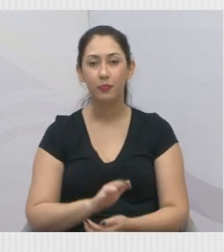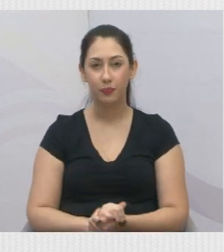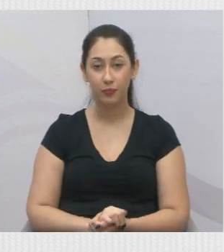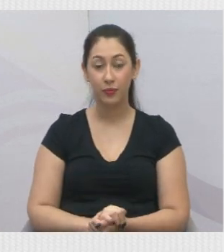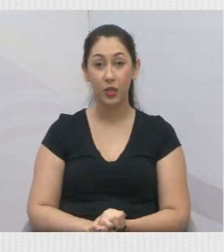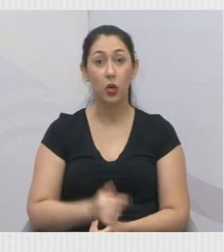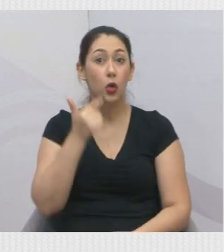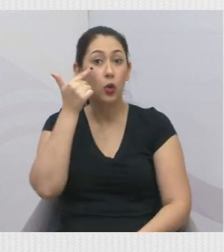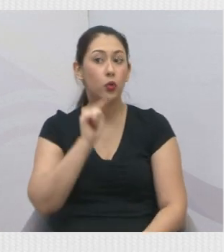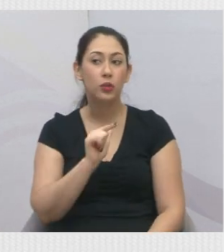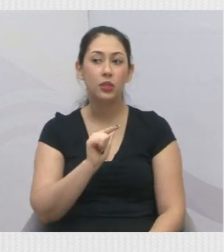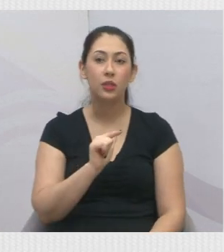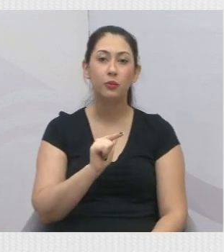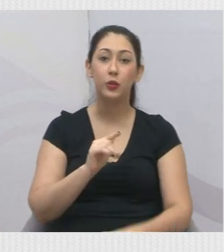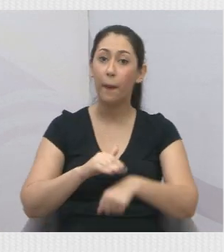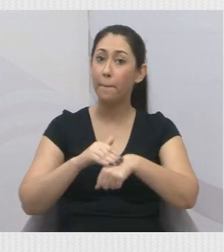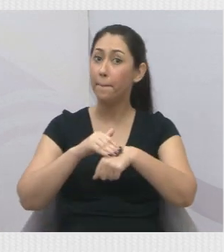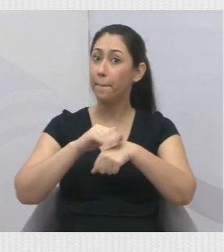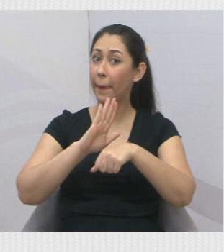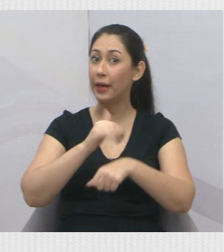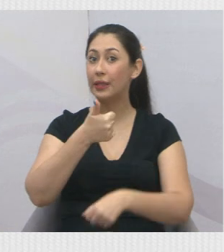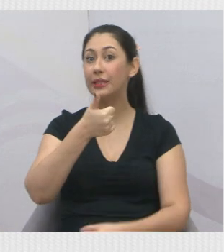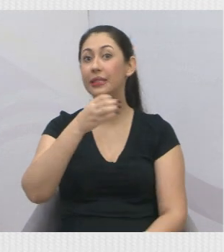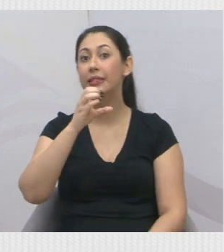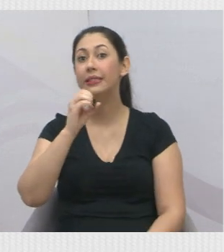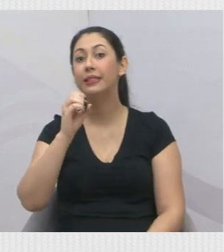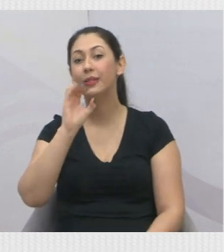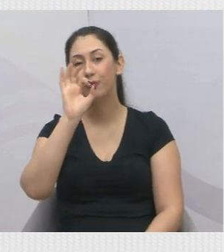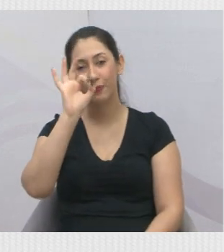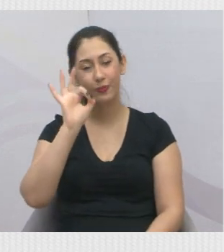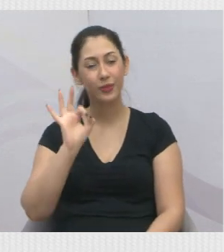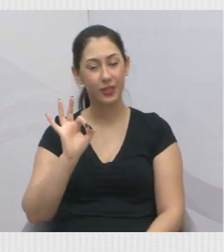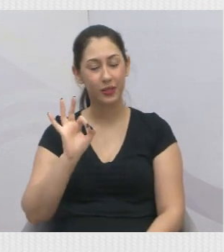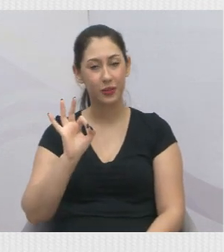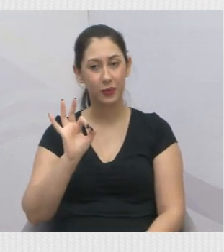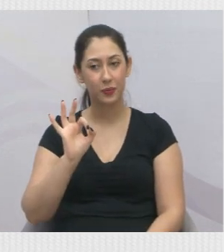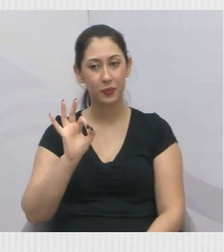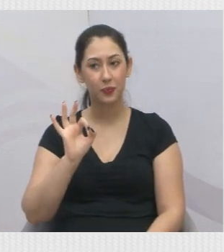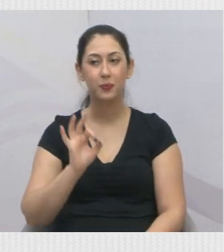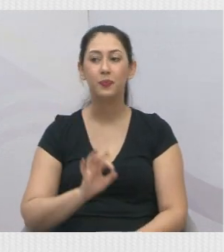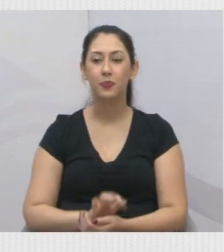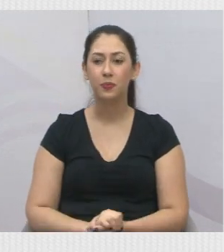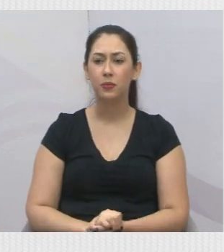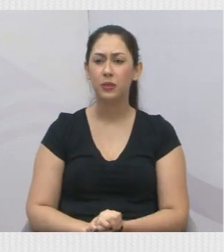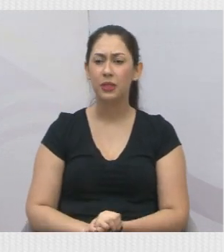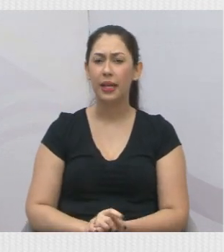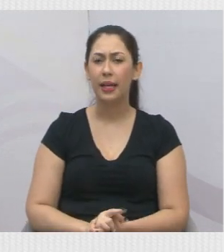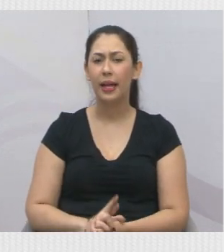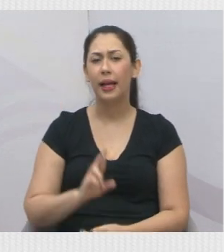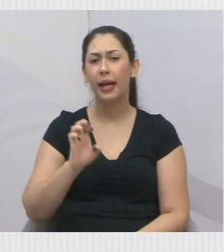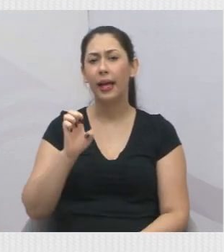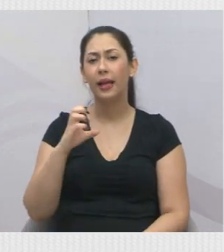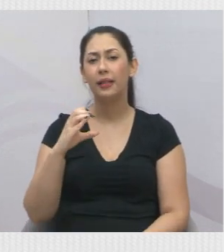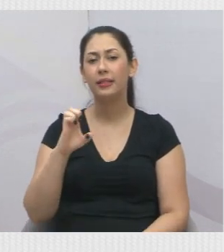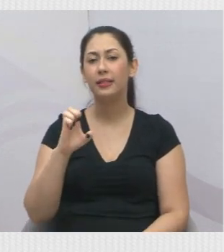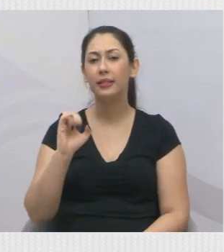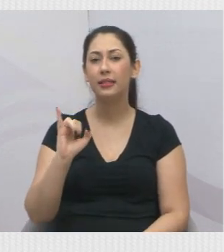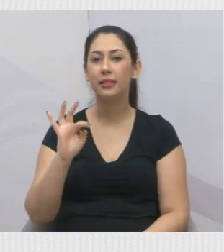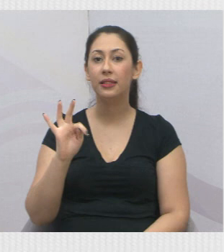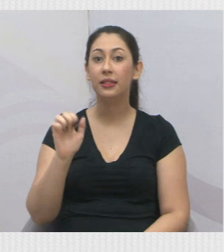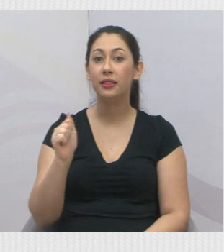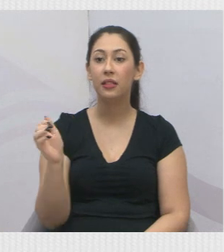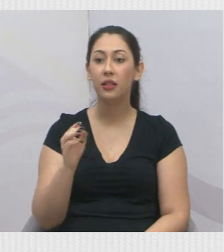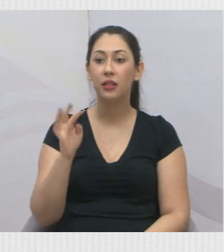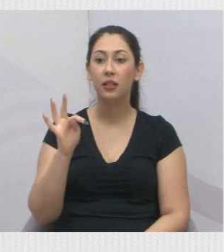R$ 213.931.000, atingindo também superior a 100%, 103%. O que seria a receita tributária para quem nos acompanha? Seria